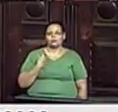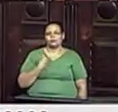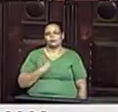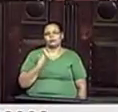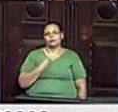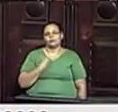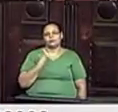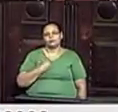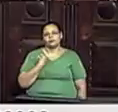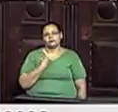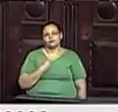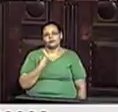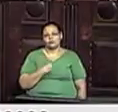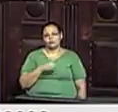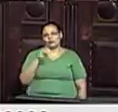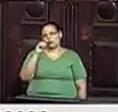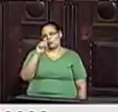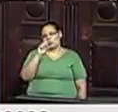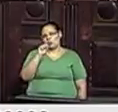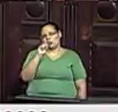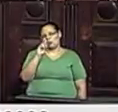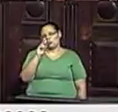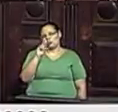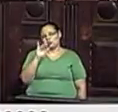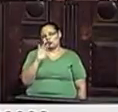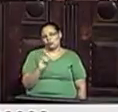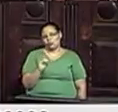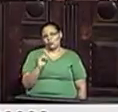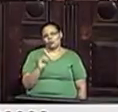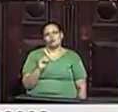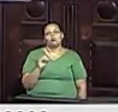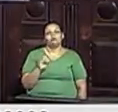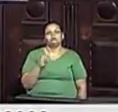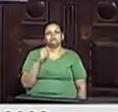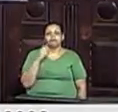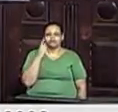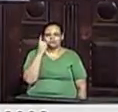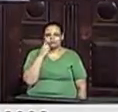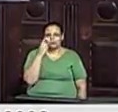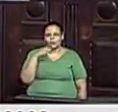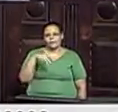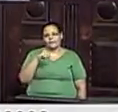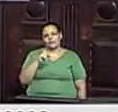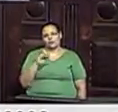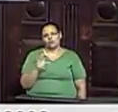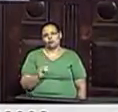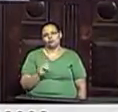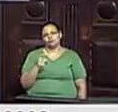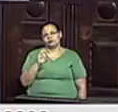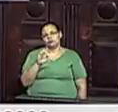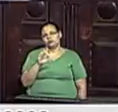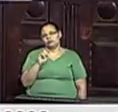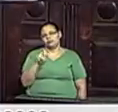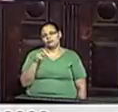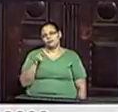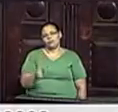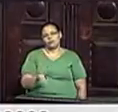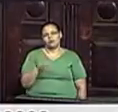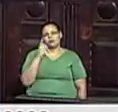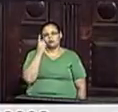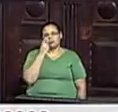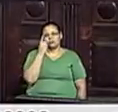presentes, Carlos Osório, deputado Márcio, deputado Eliomar, deputado